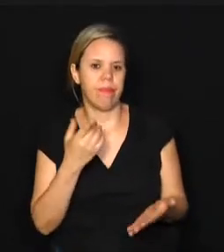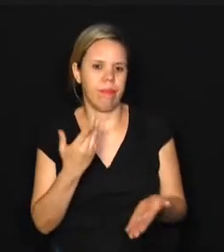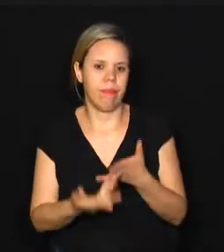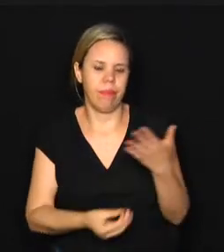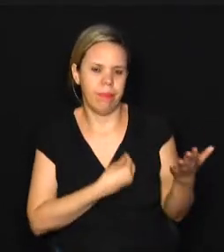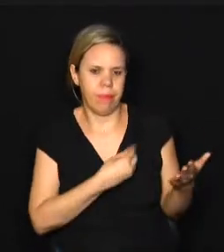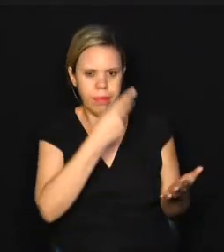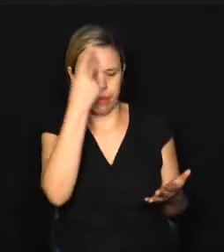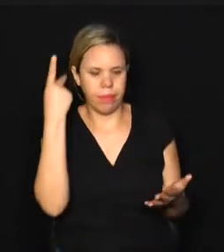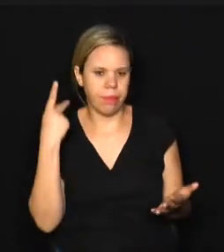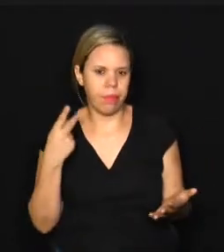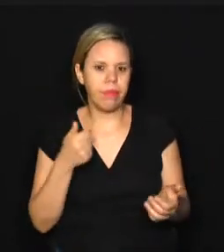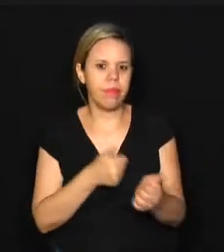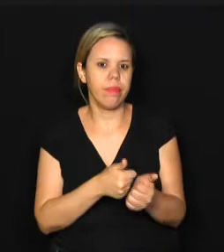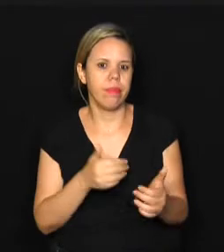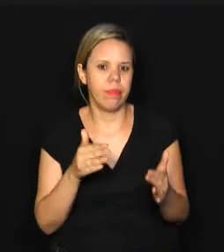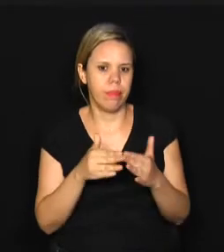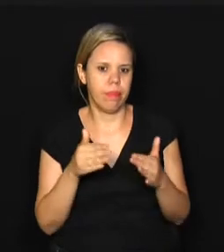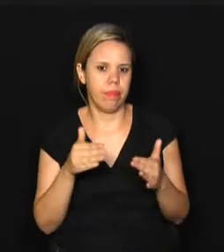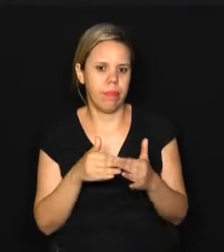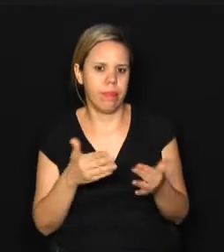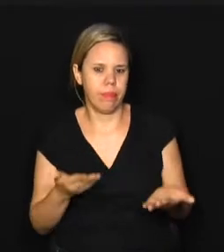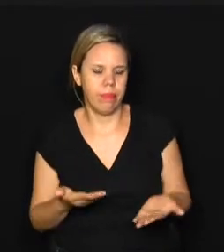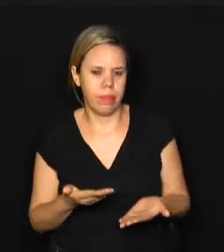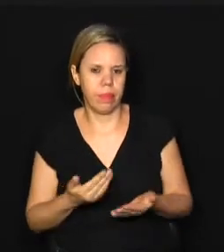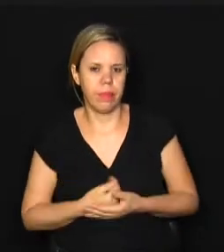tem muita gente ocupando a área afetada.